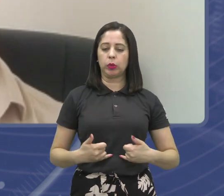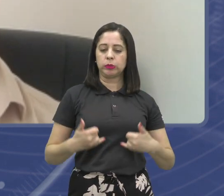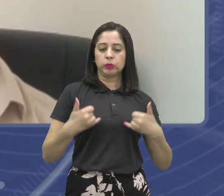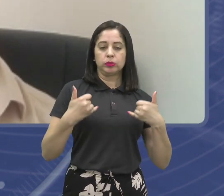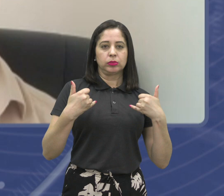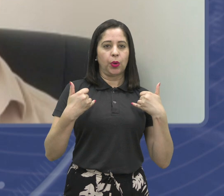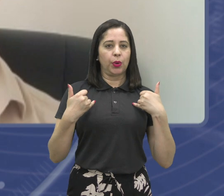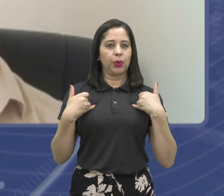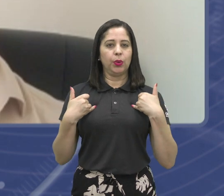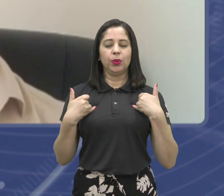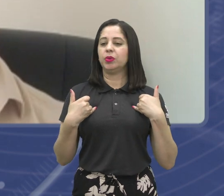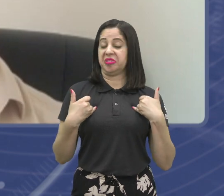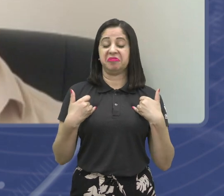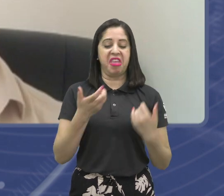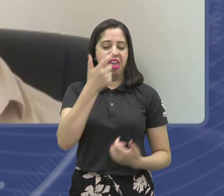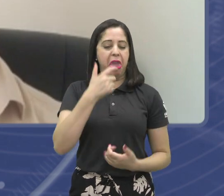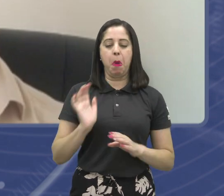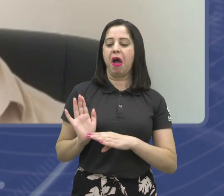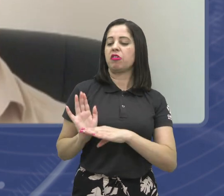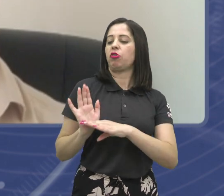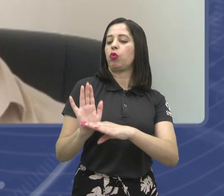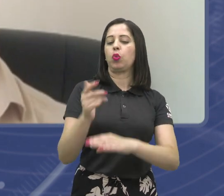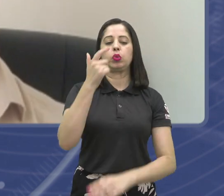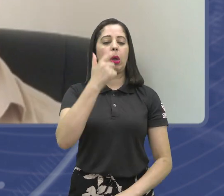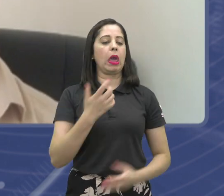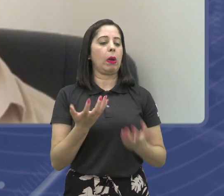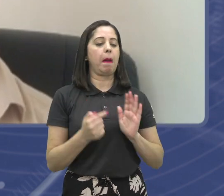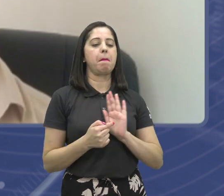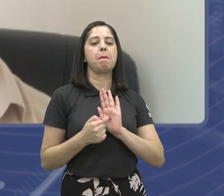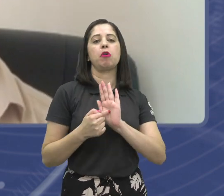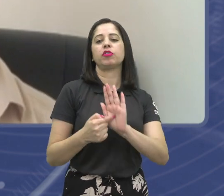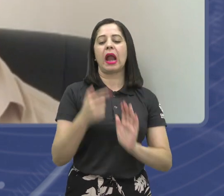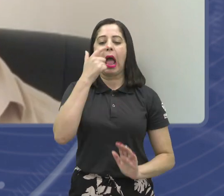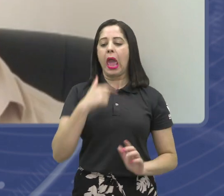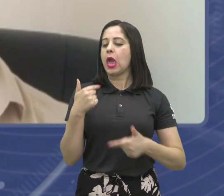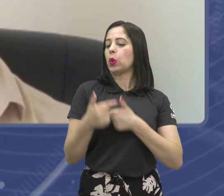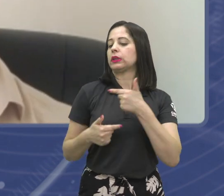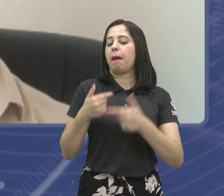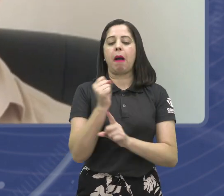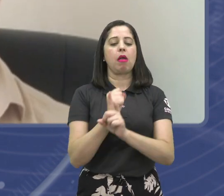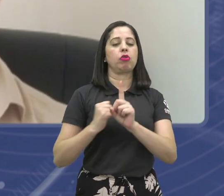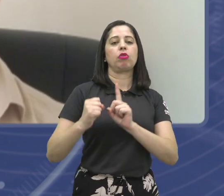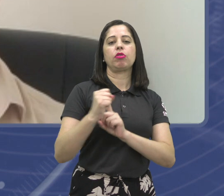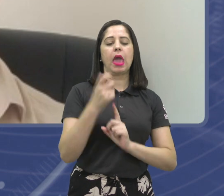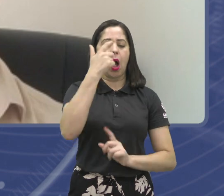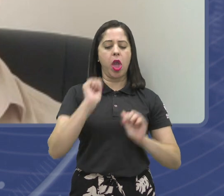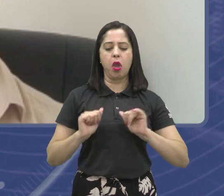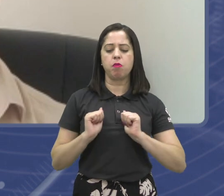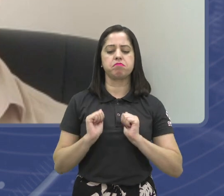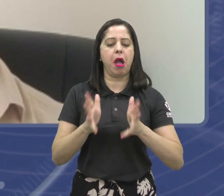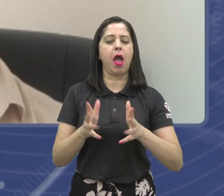muitas vezes, do ego, né? Ou muitas pessoas que, eu tenho um trabalho social, eu faço uma ação, mas eu preciso propagar isso, né? Eu